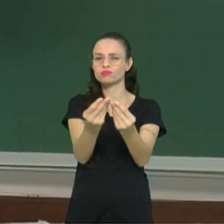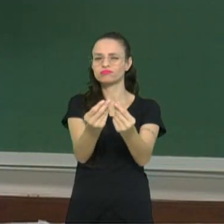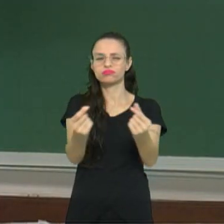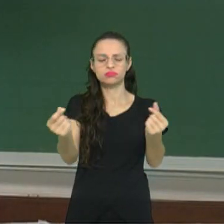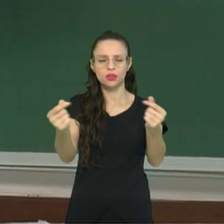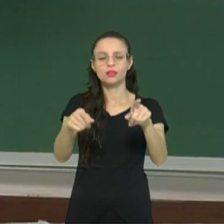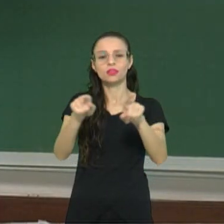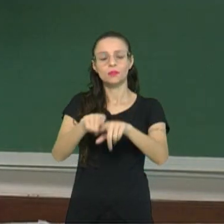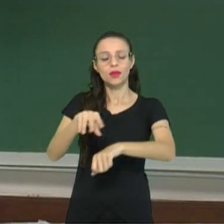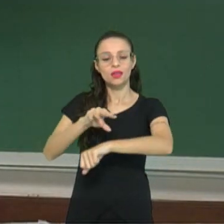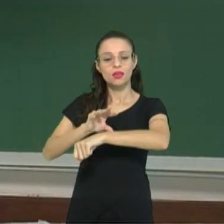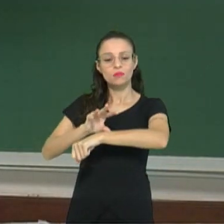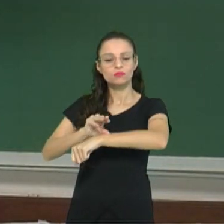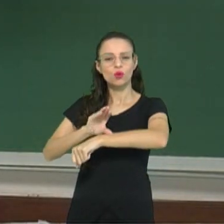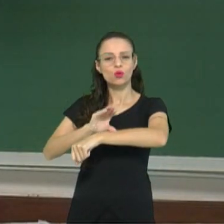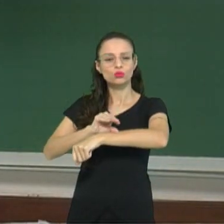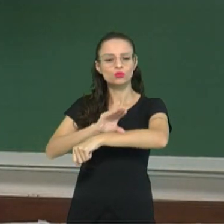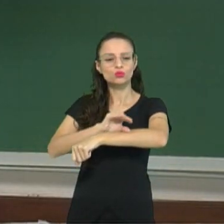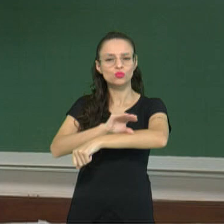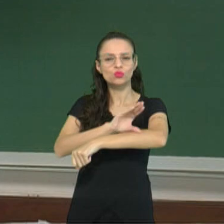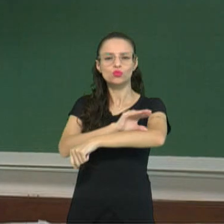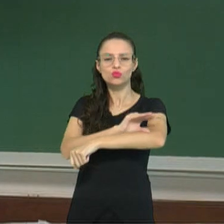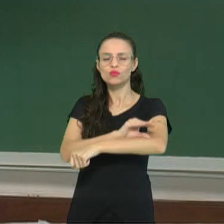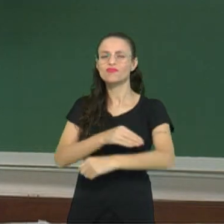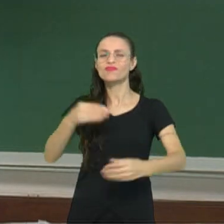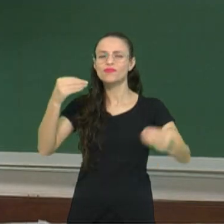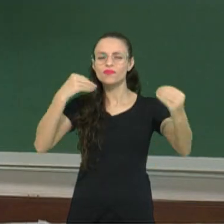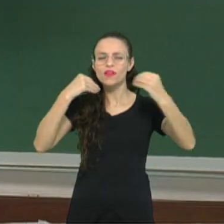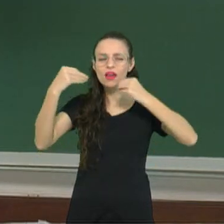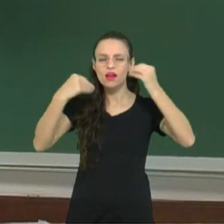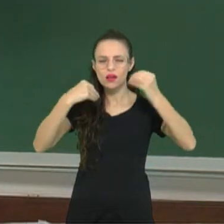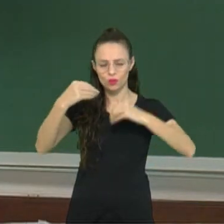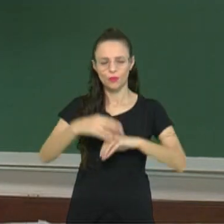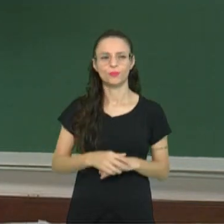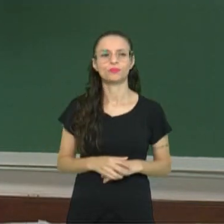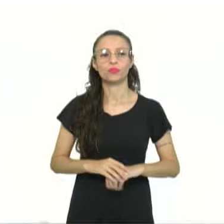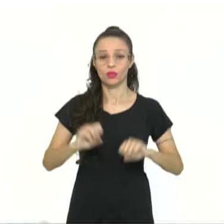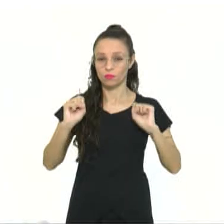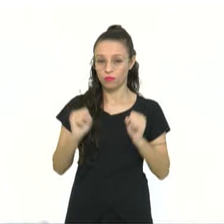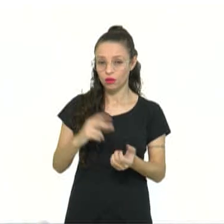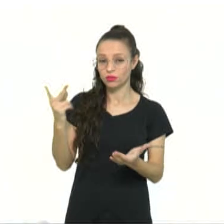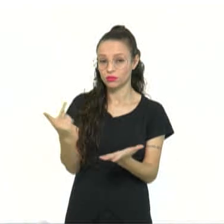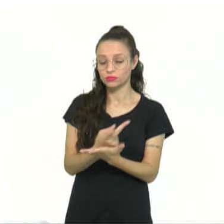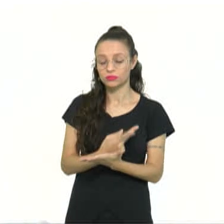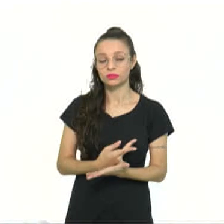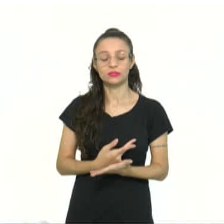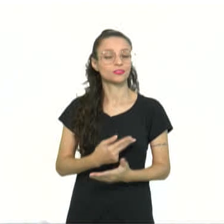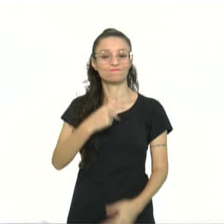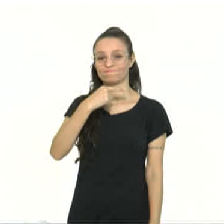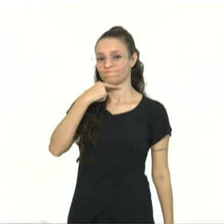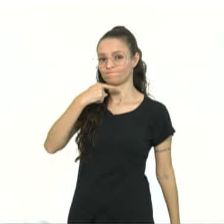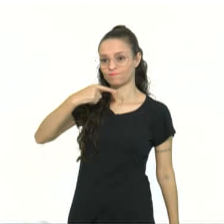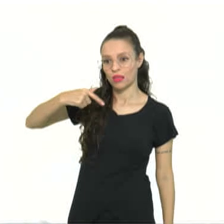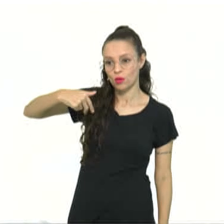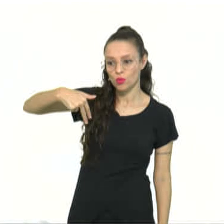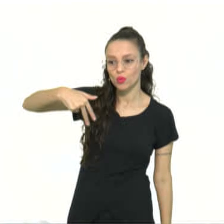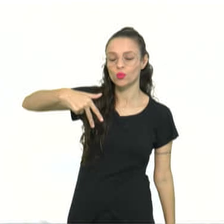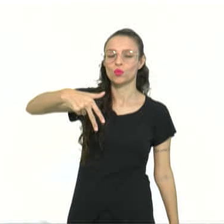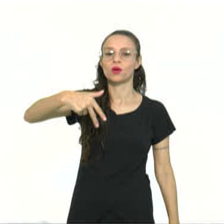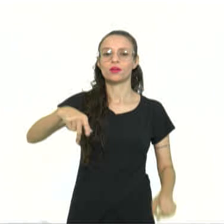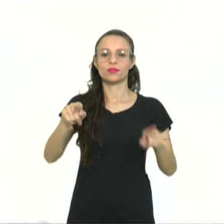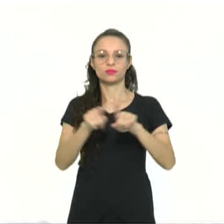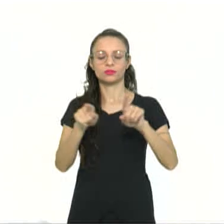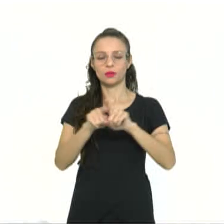E a musculatura, assim, começa a ter uma certa fraqueza, né? Pode ocorrer perda da capacidade de andar,